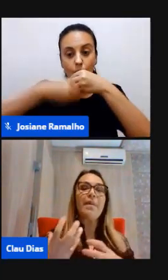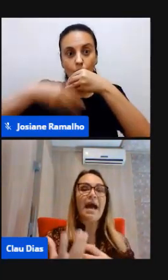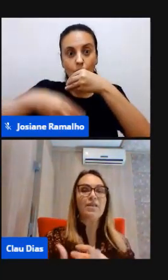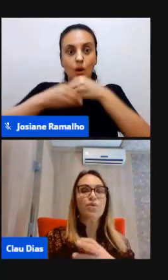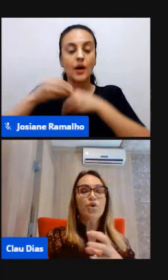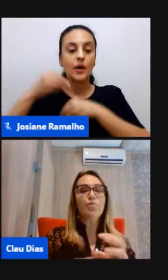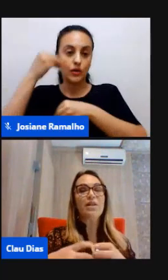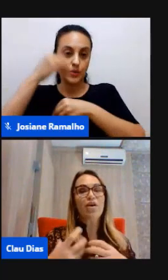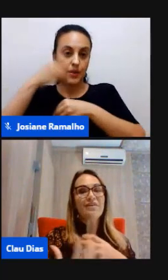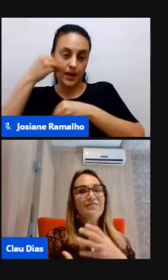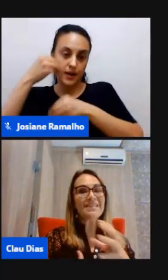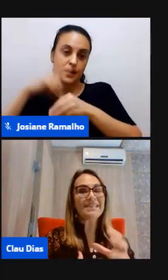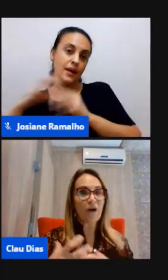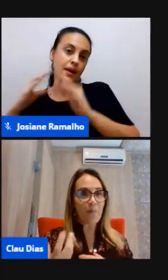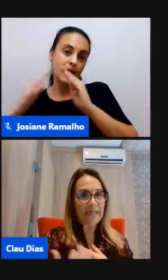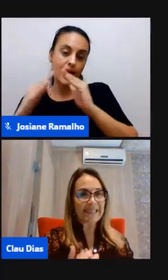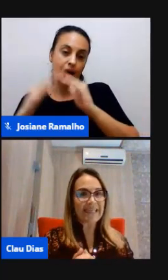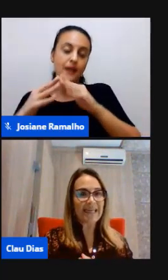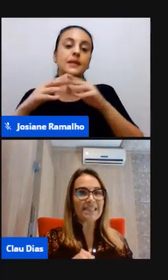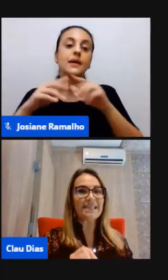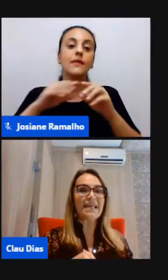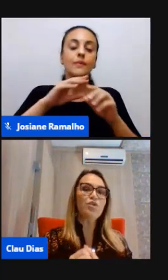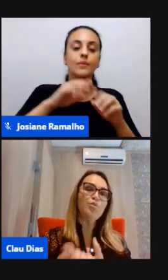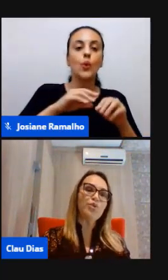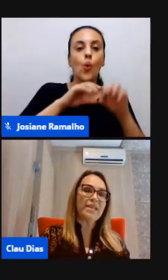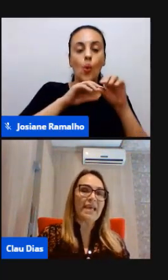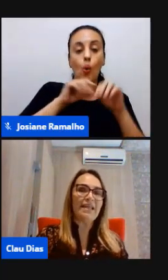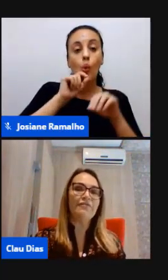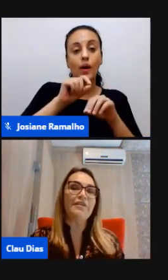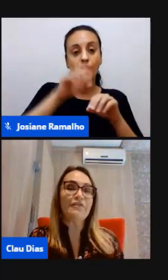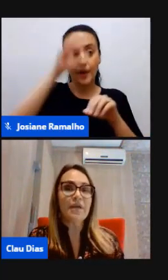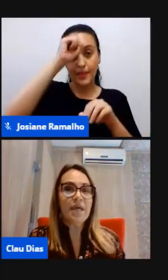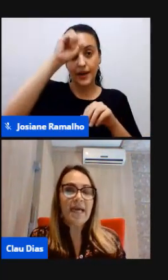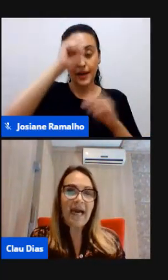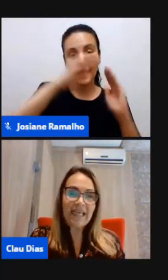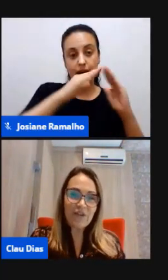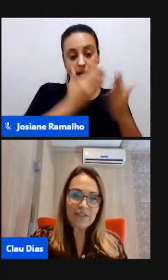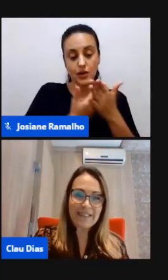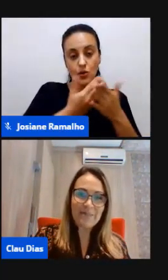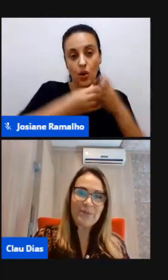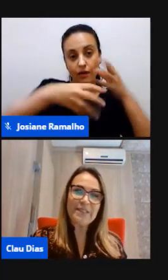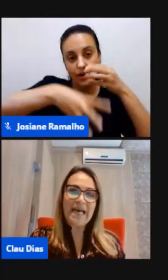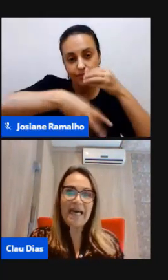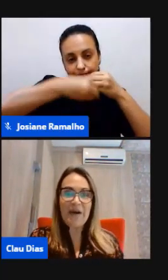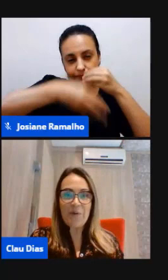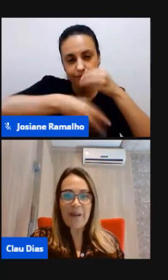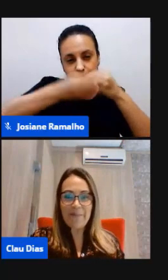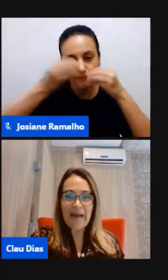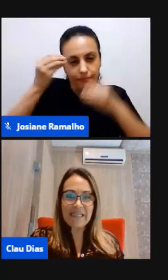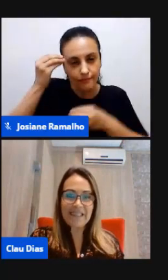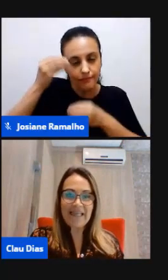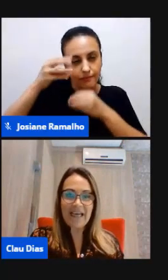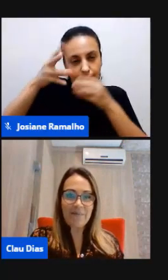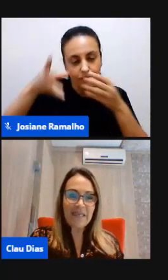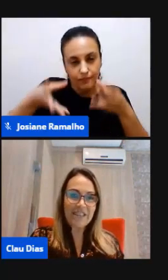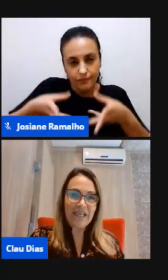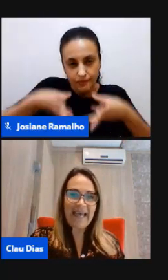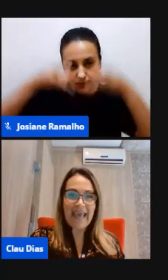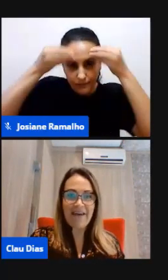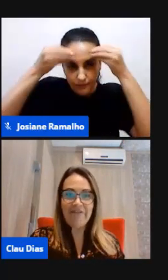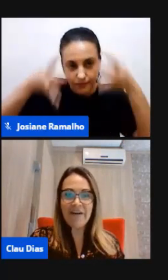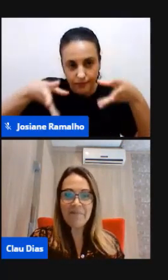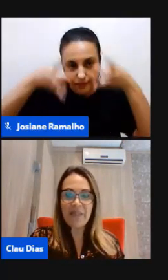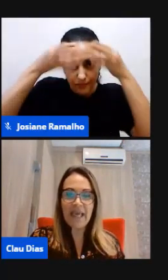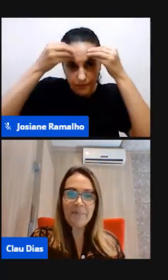novo formato, uma nova visão para essa criança, né, do mundo em que ela vive. Aqui nós temos uma imagem da minha